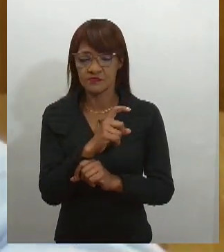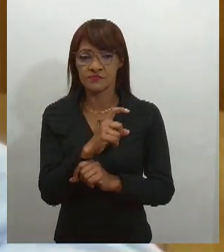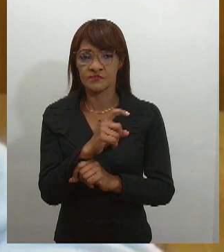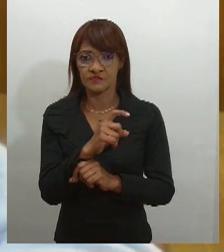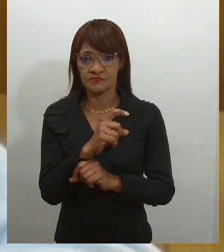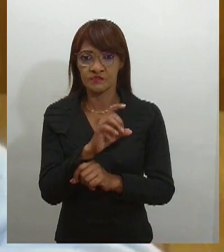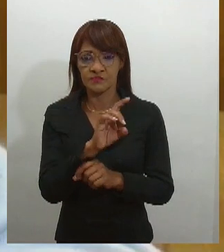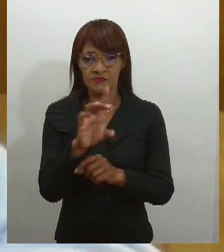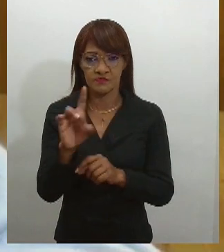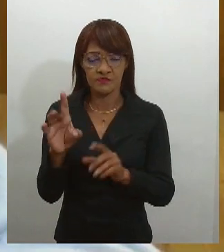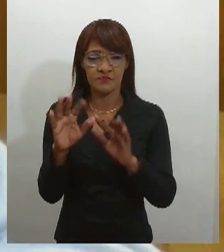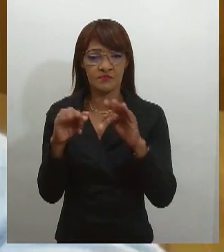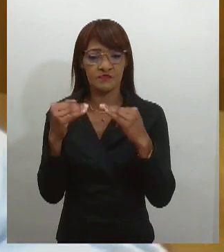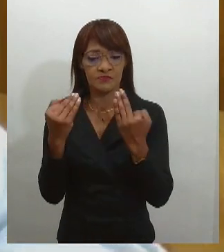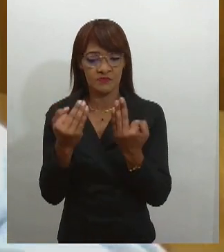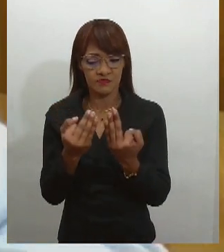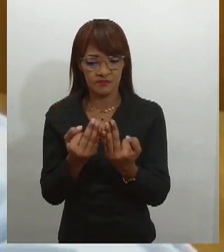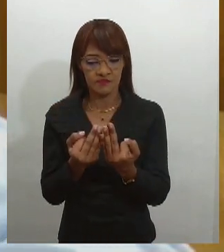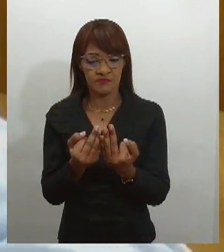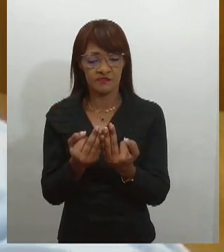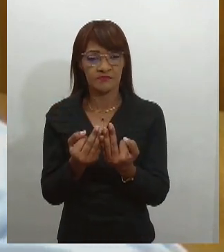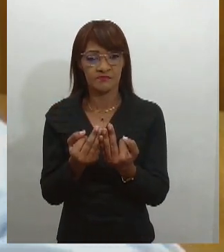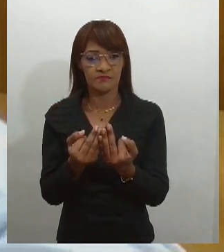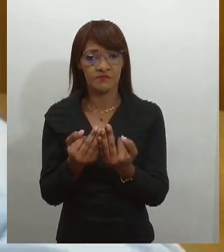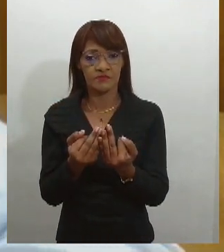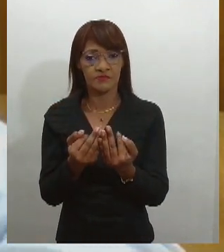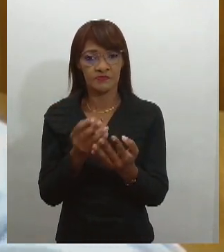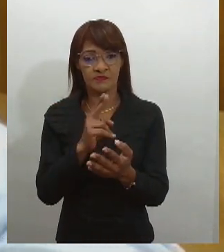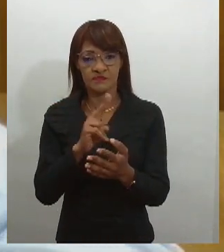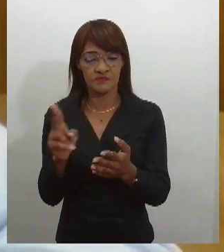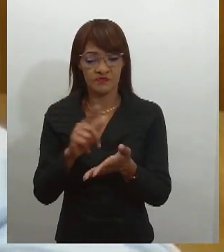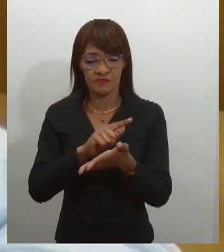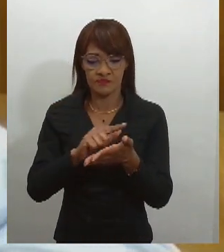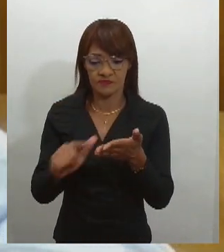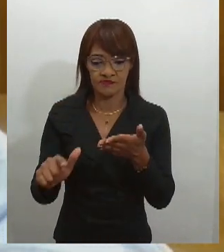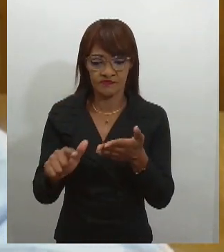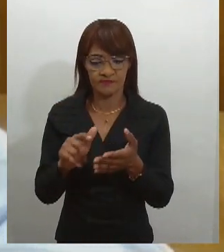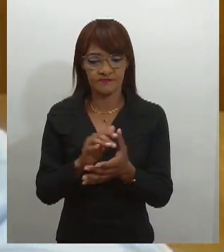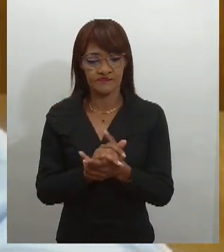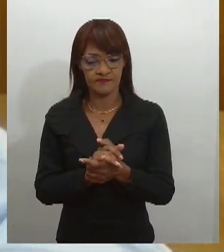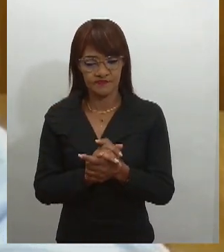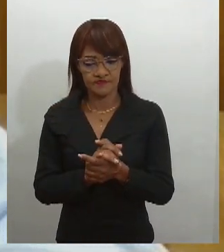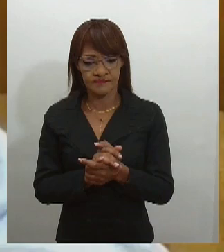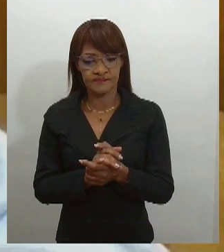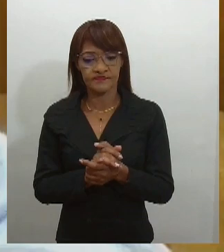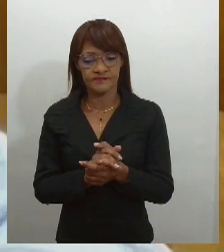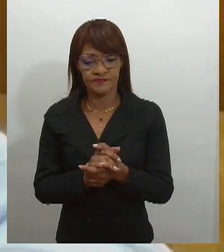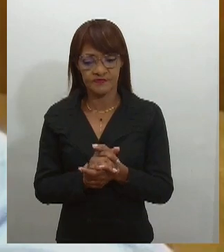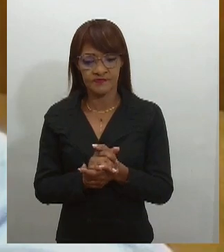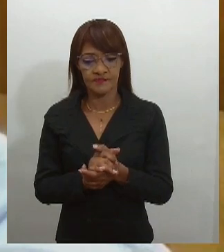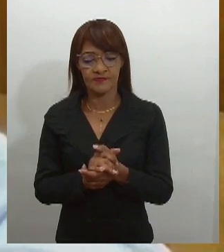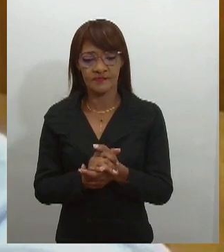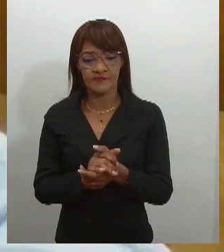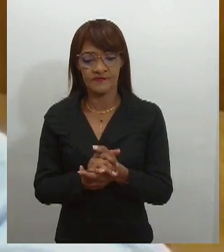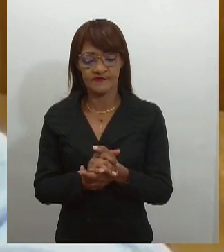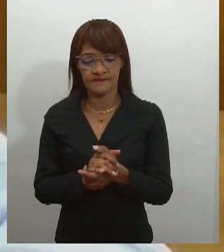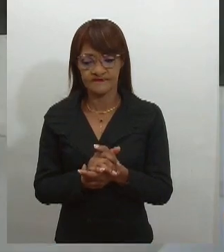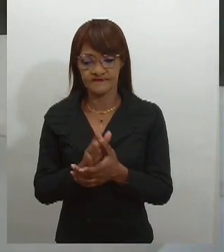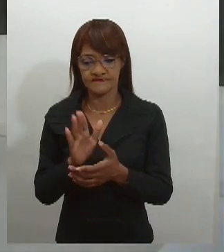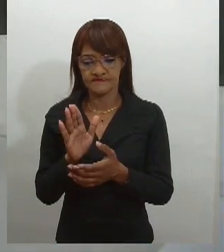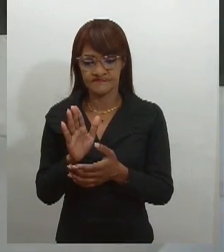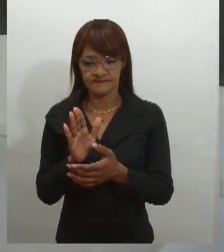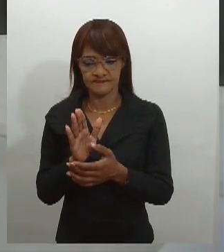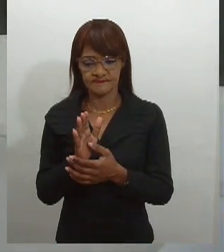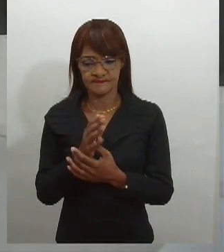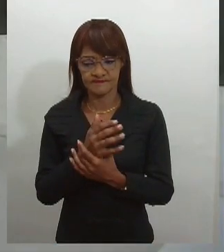de juros do cartão rotativo, não vai ser fácil muita gente sair desse endividamento. Diego, eu posso aconselhar. Você,